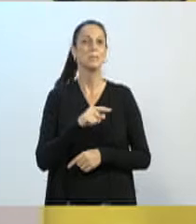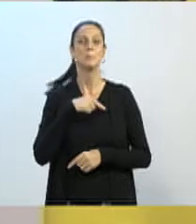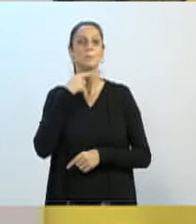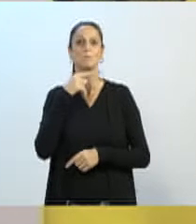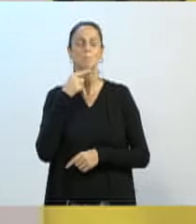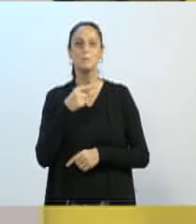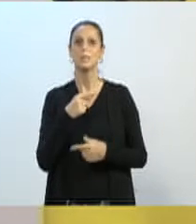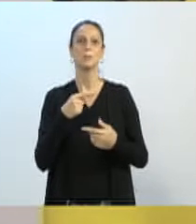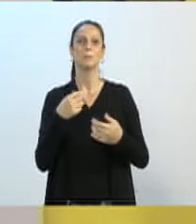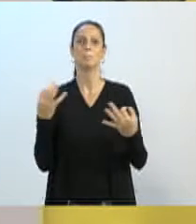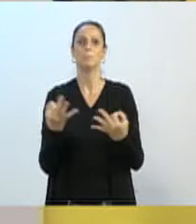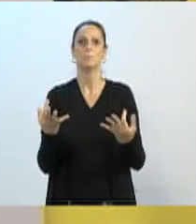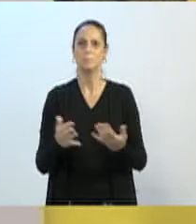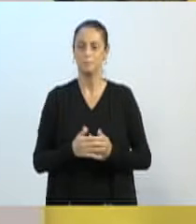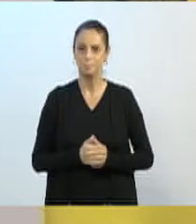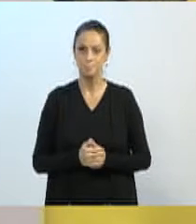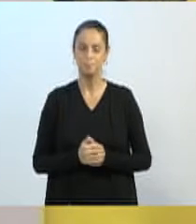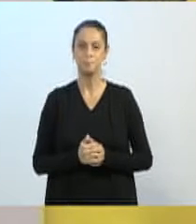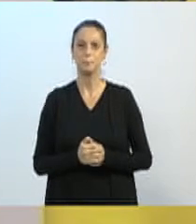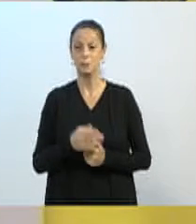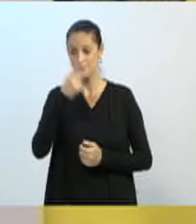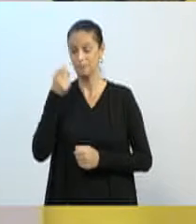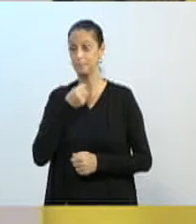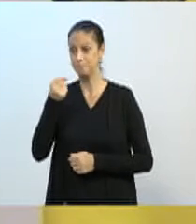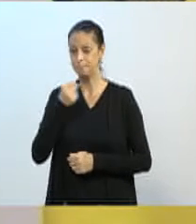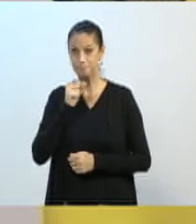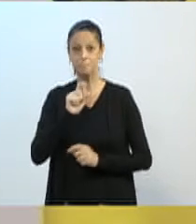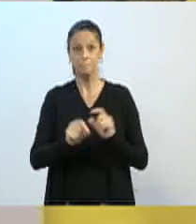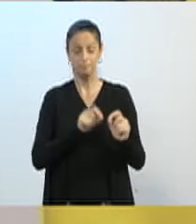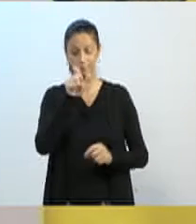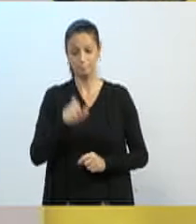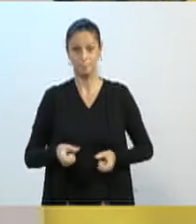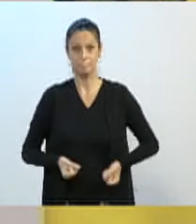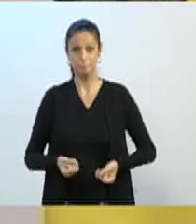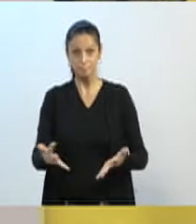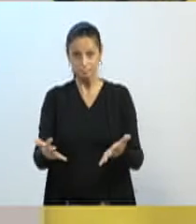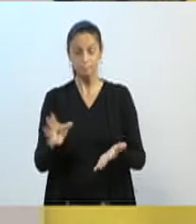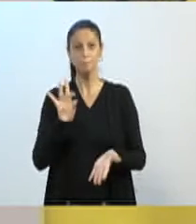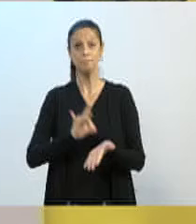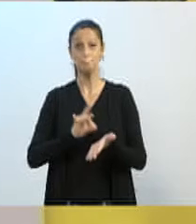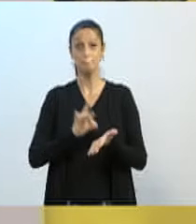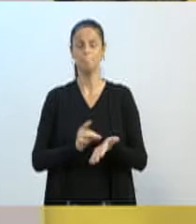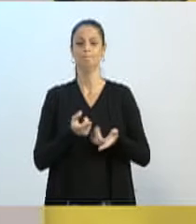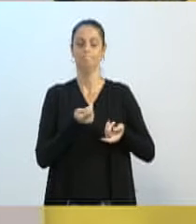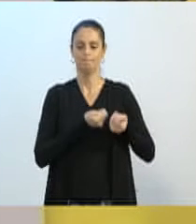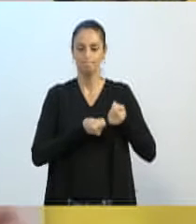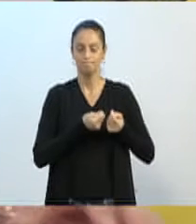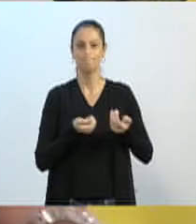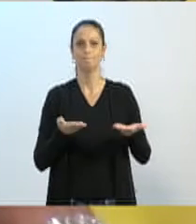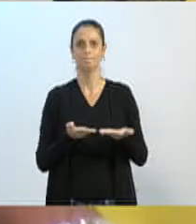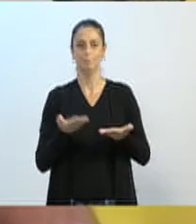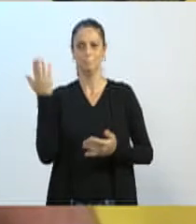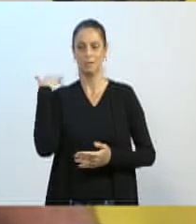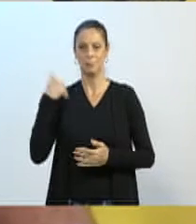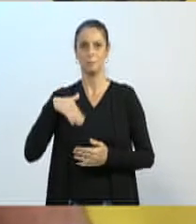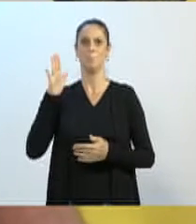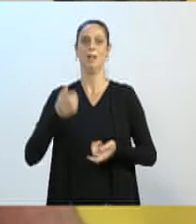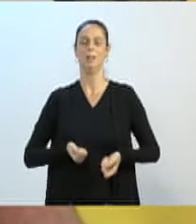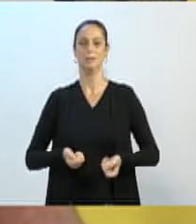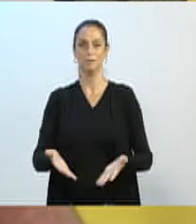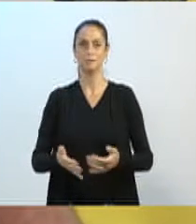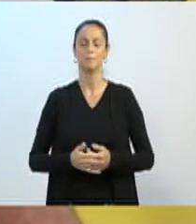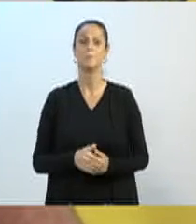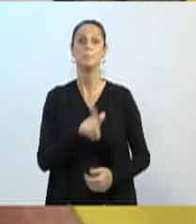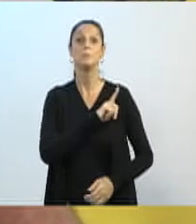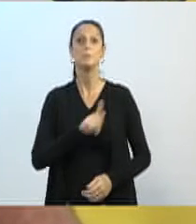entrevistados acreditam que o gasto médio do consumidor caiu. Ao contrário do que se poderia supor, o governo do estado